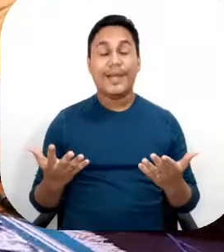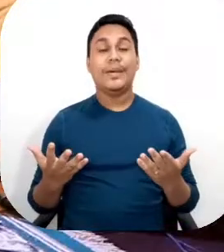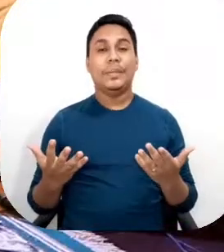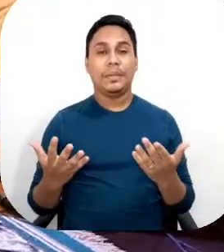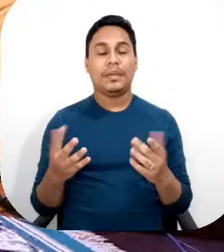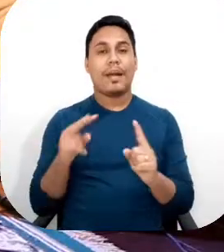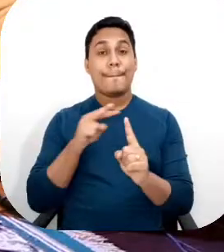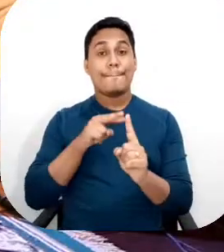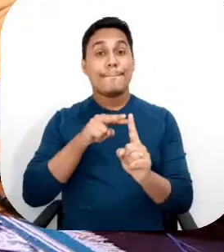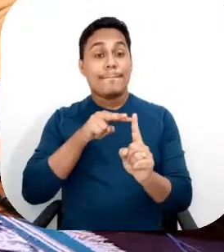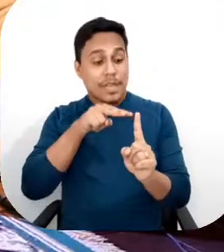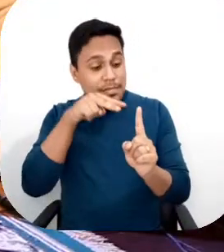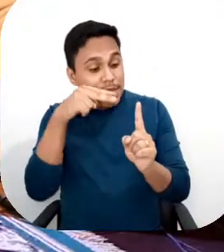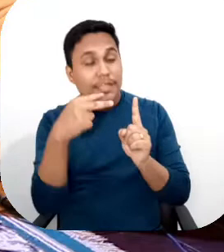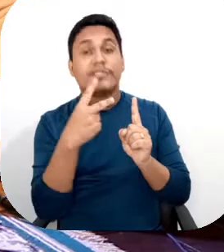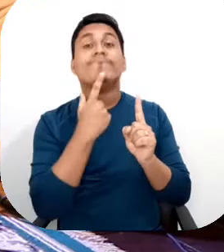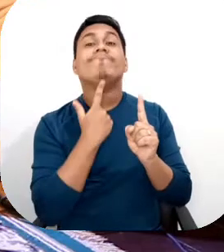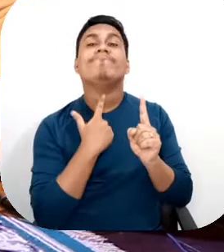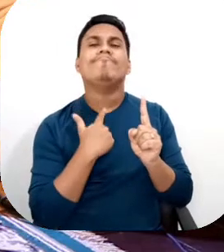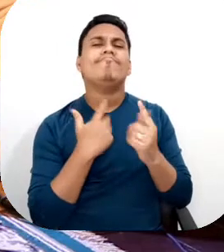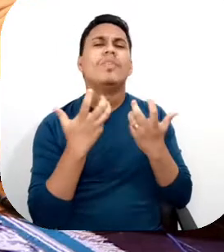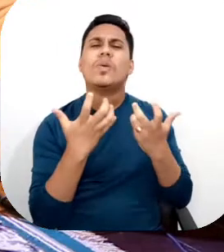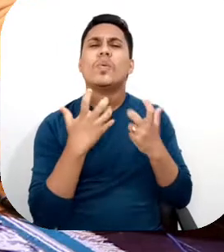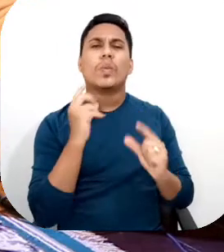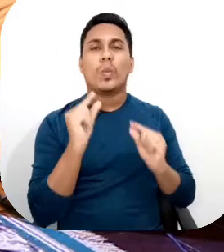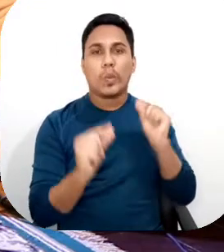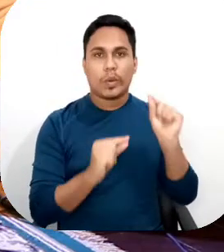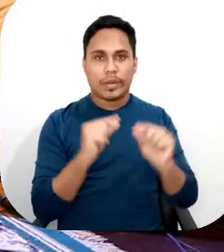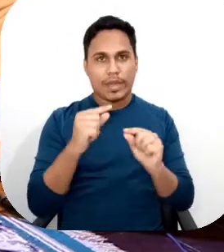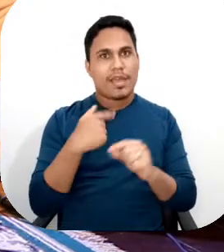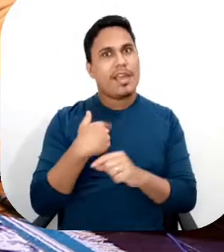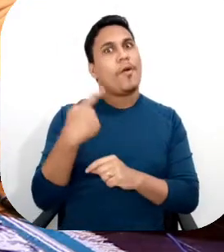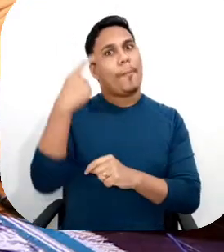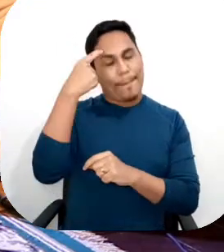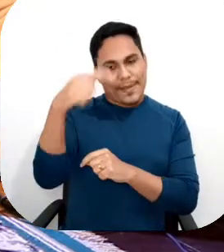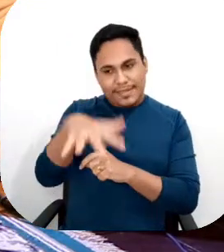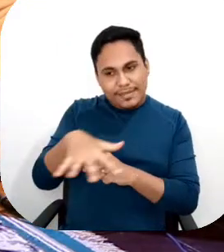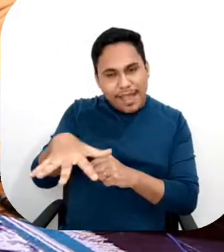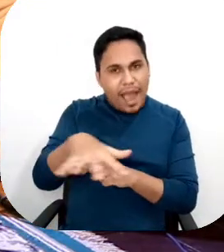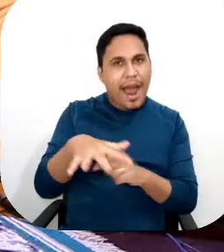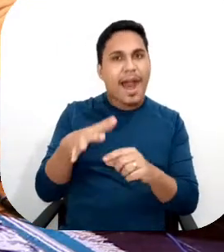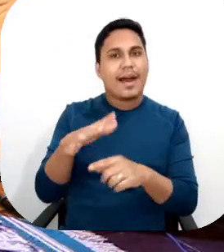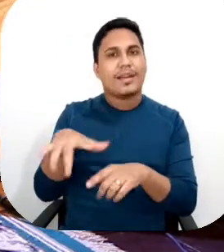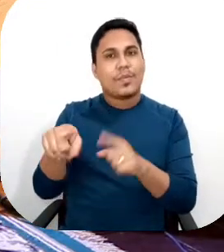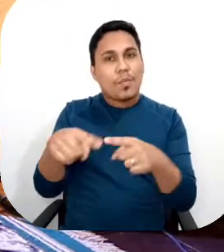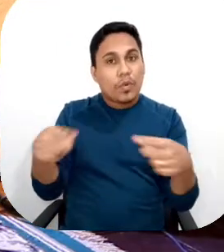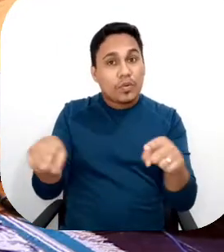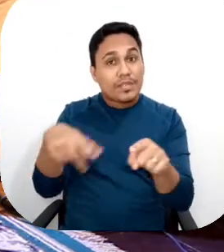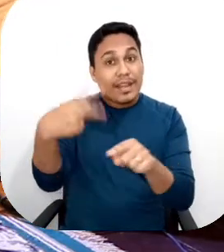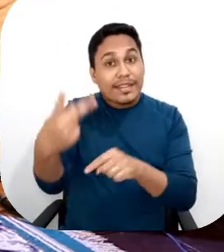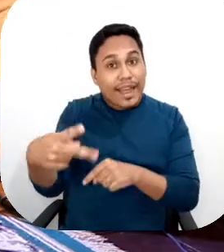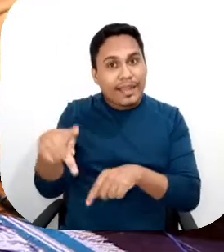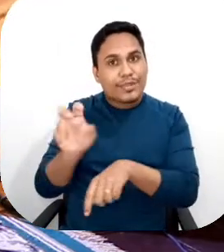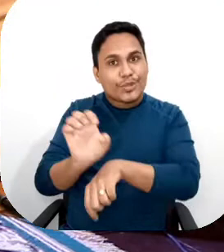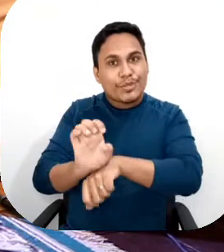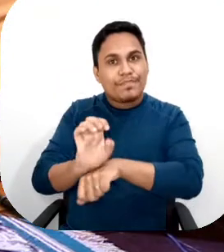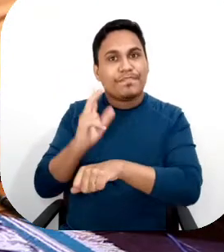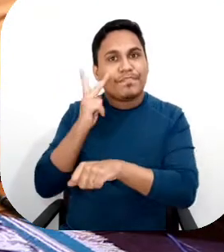A perspectiva, né? O que é que eu almejo? Eu acredito que, principalmente pensando no mercado musical cearense, a gente precisa cada vez mais